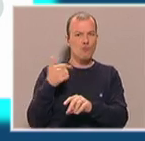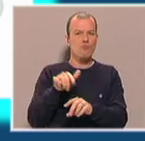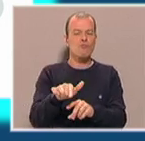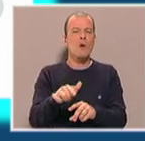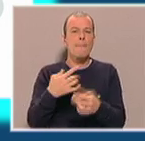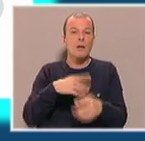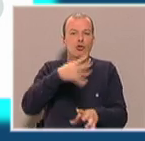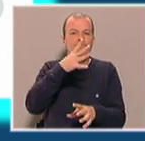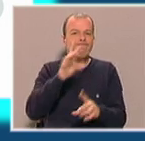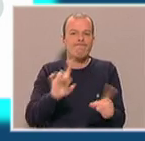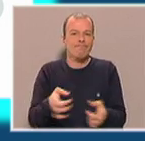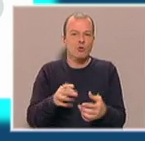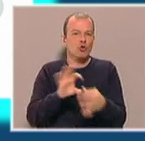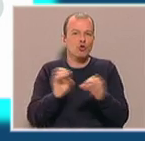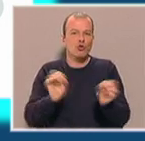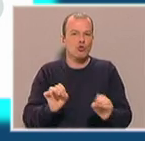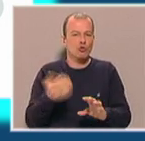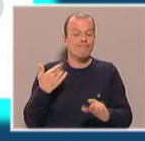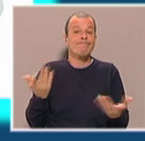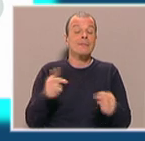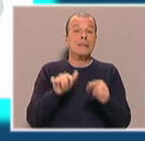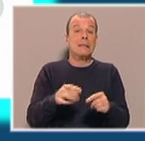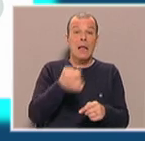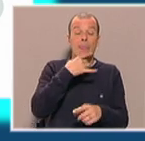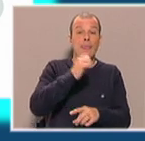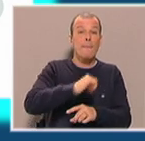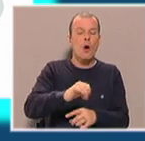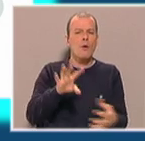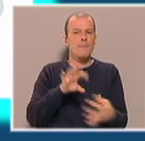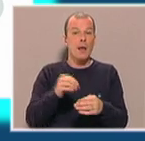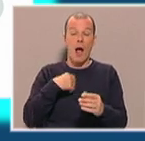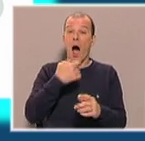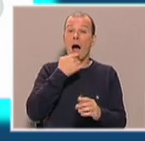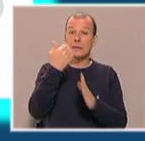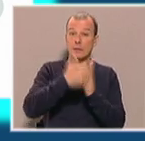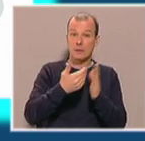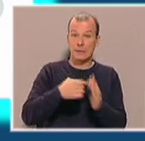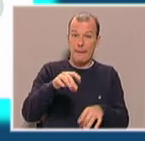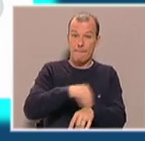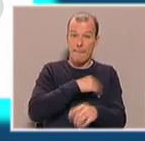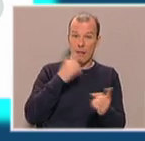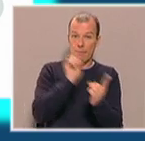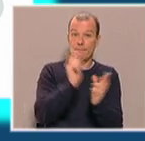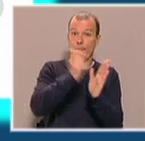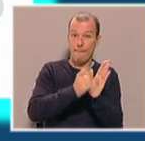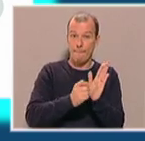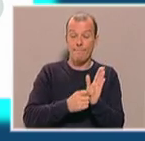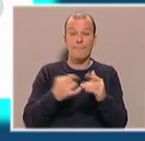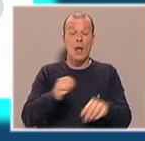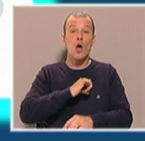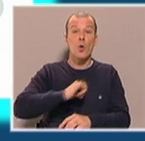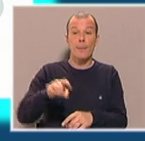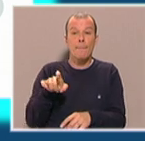uma pequena explicação sobre os antibióticos. Os antibióticos são medicamentos que são sujeitos a receita médica e apenas vão atuar